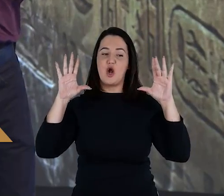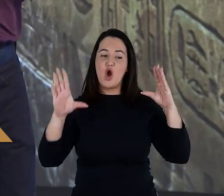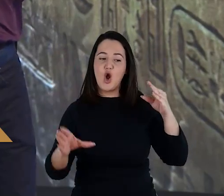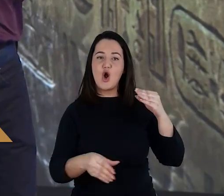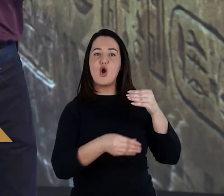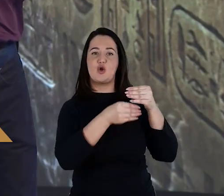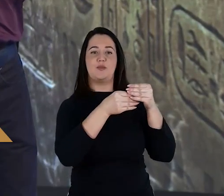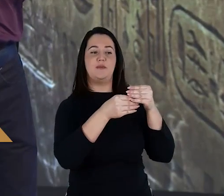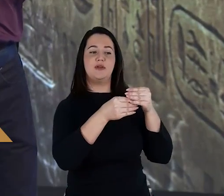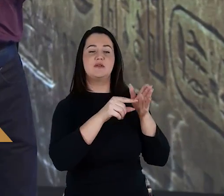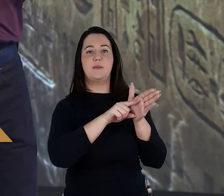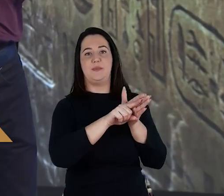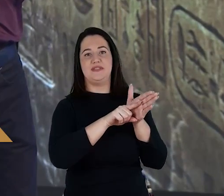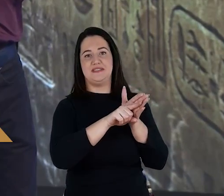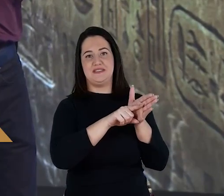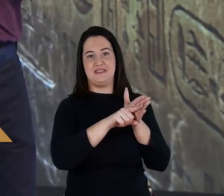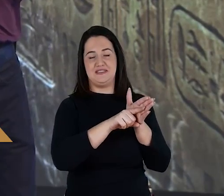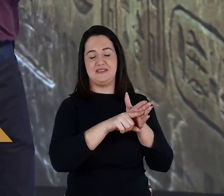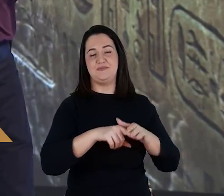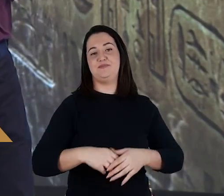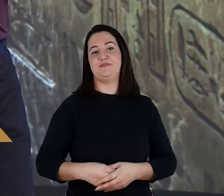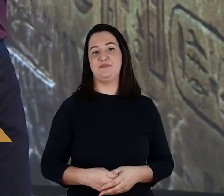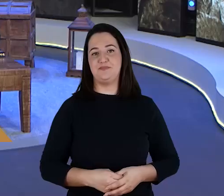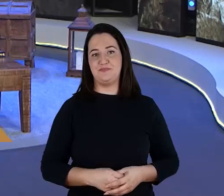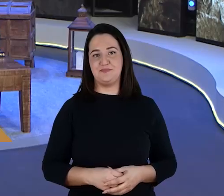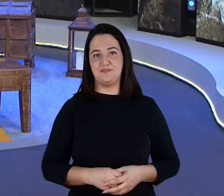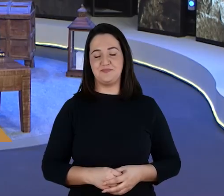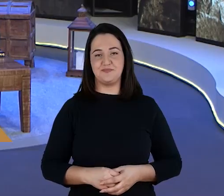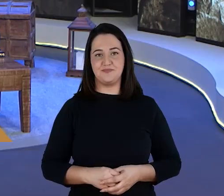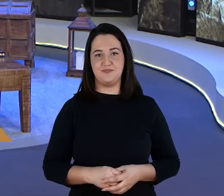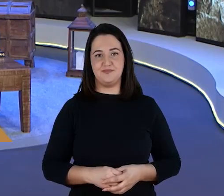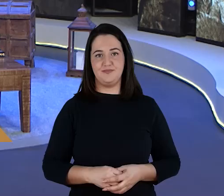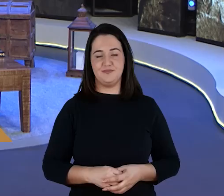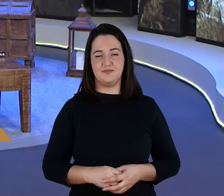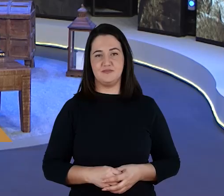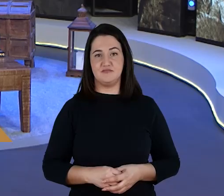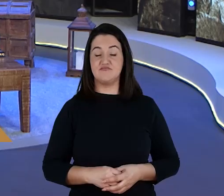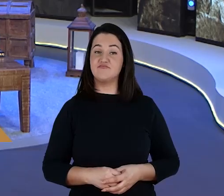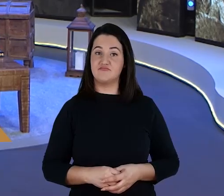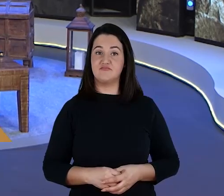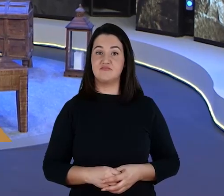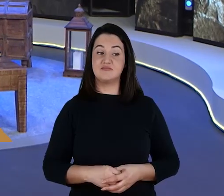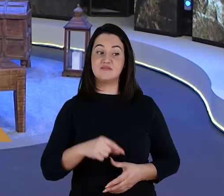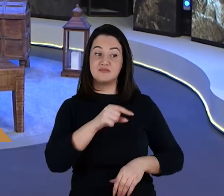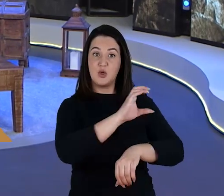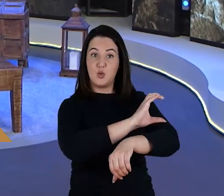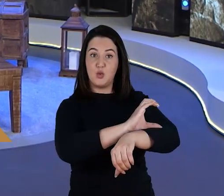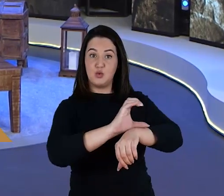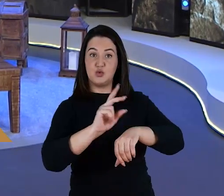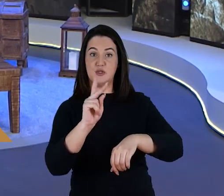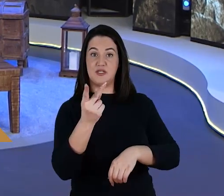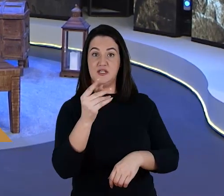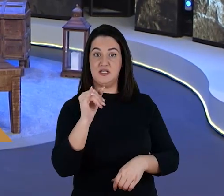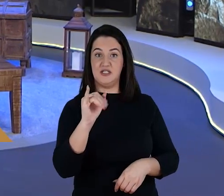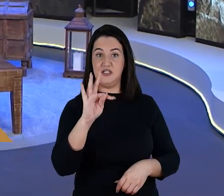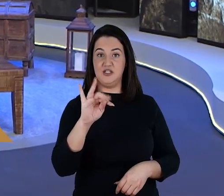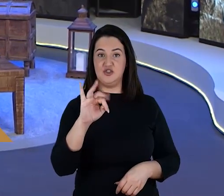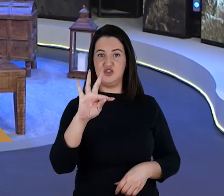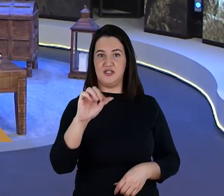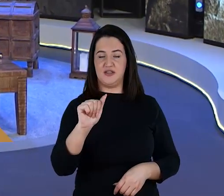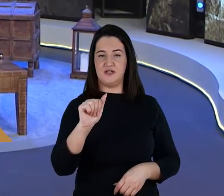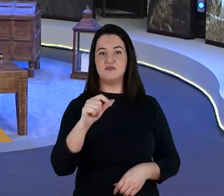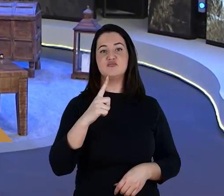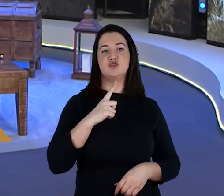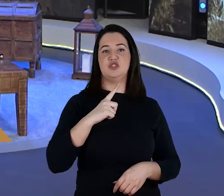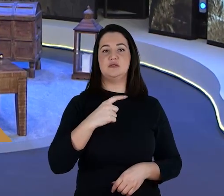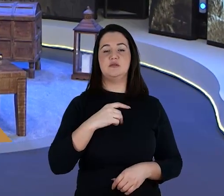complementação assim à pesquisa iniciada por Seuss. Agora, na cultura hitita, descobriu-se que os deuses de povos amigos ou